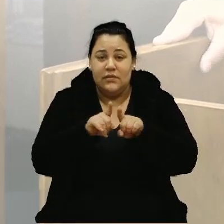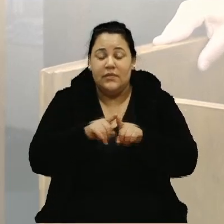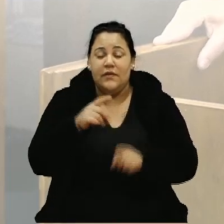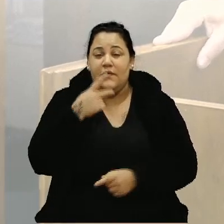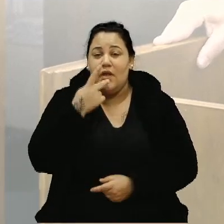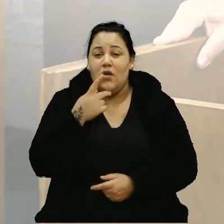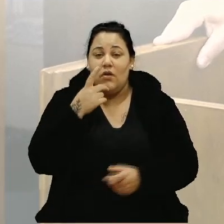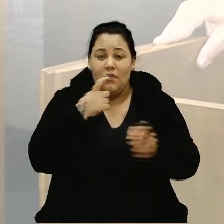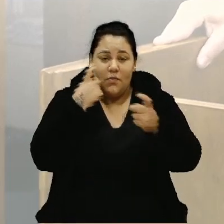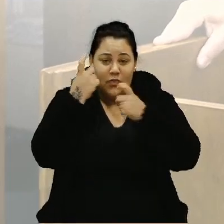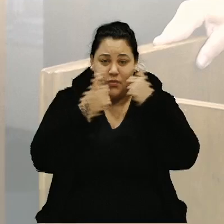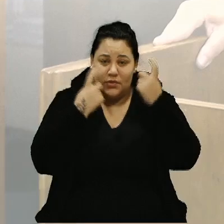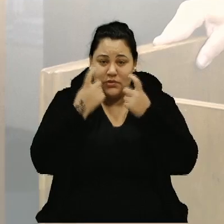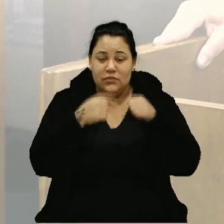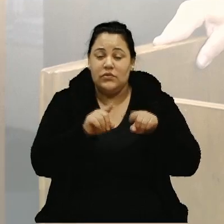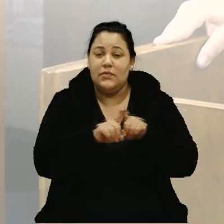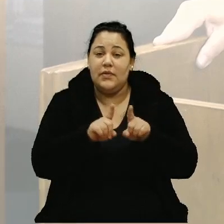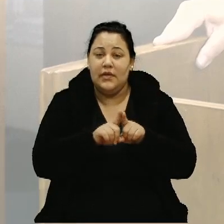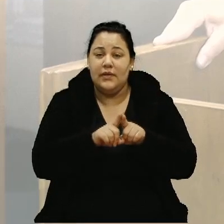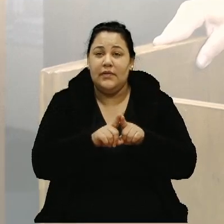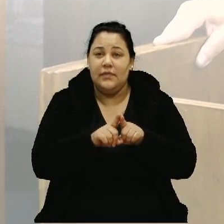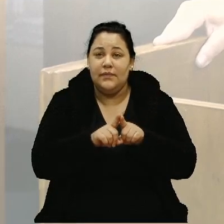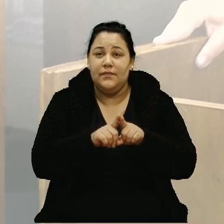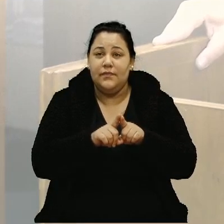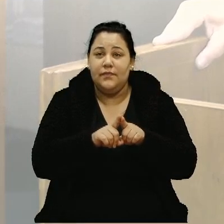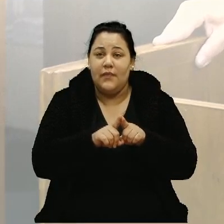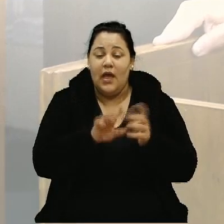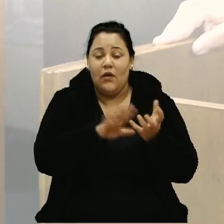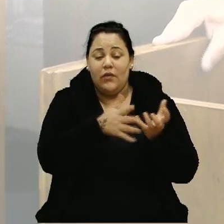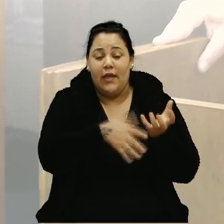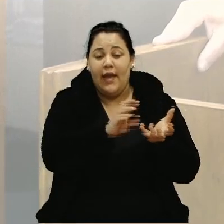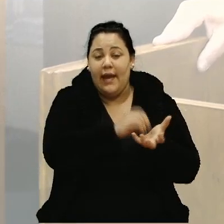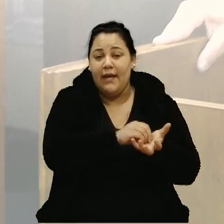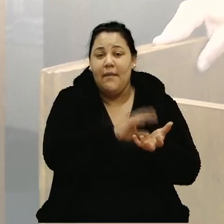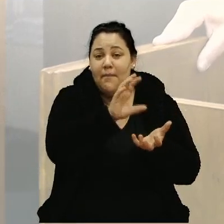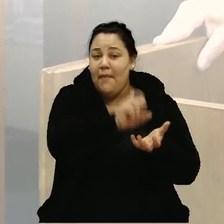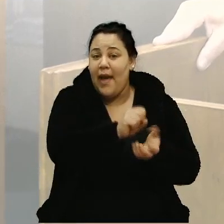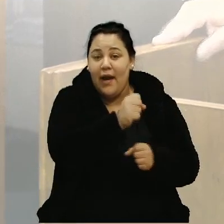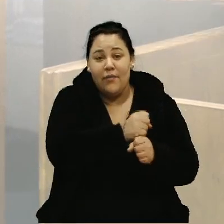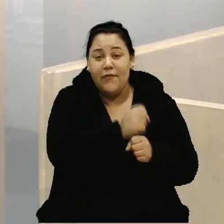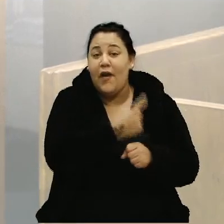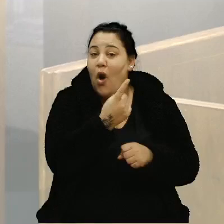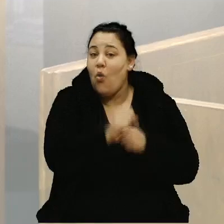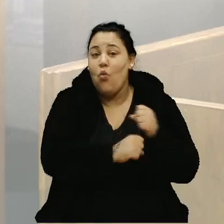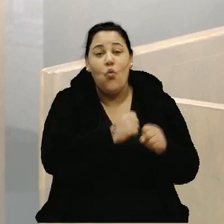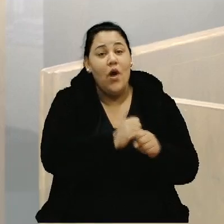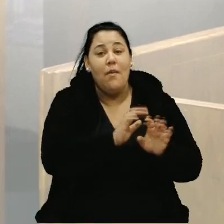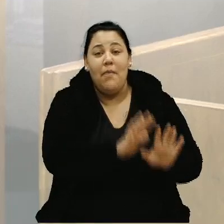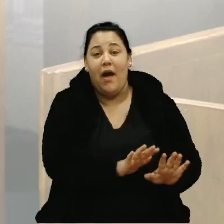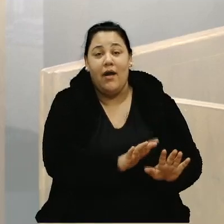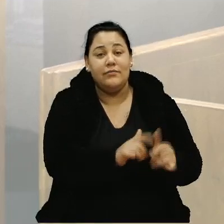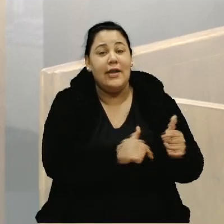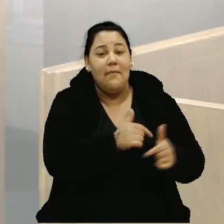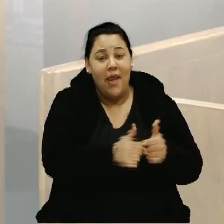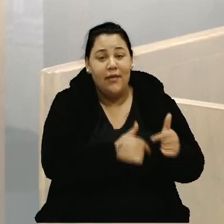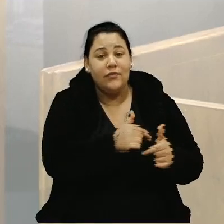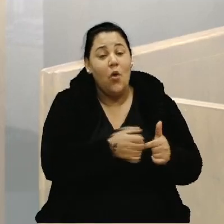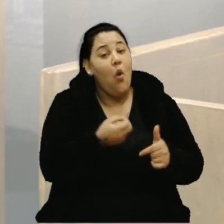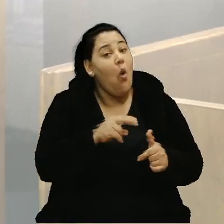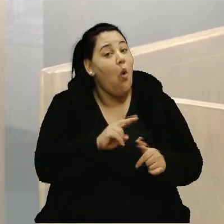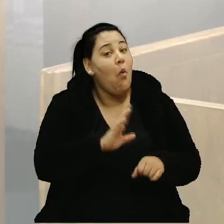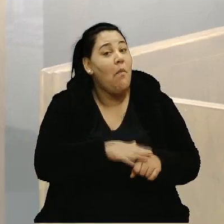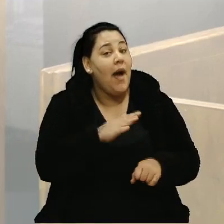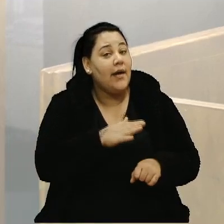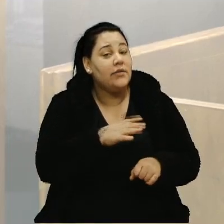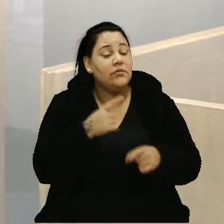preocupação, né? Que a Codeca pega essa obra, vai ficar 1 ano lá trabalhando ou mais, porque além do que já tinha sido